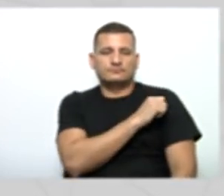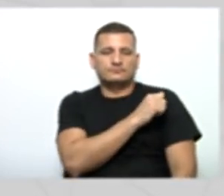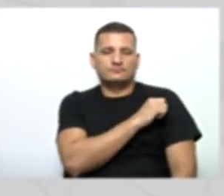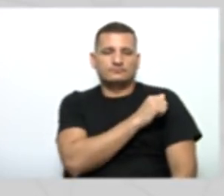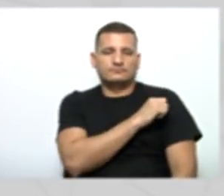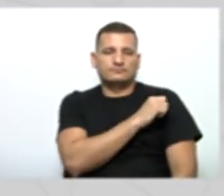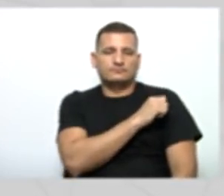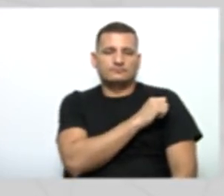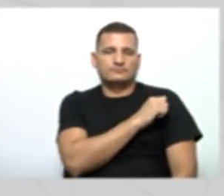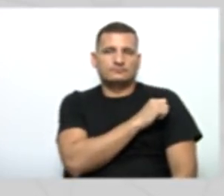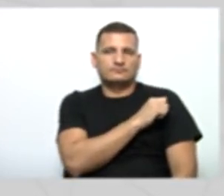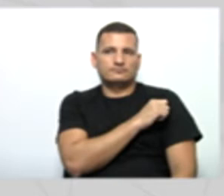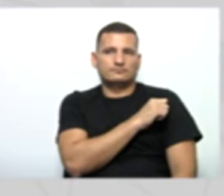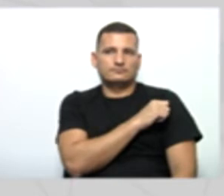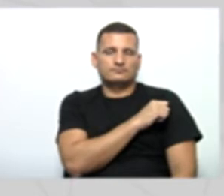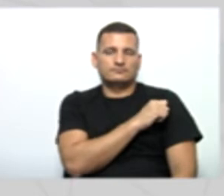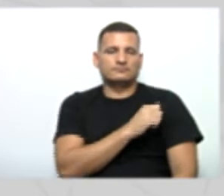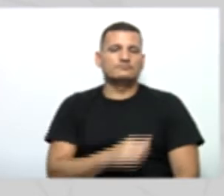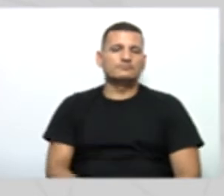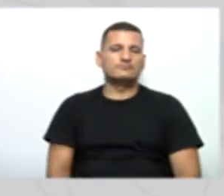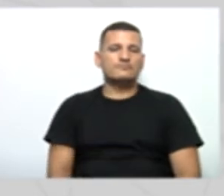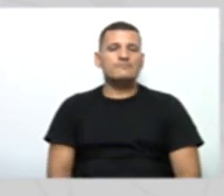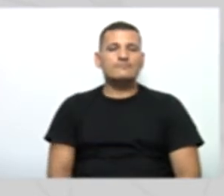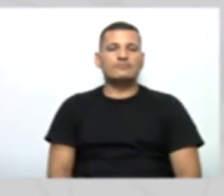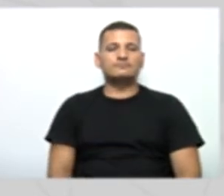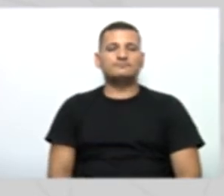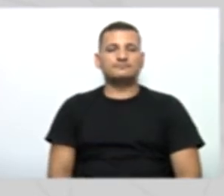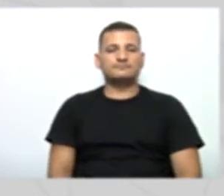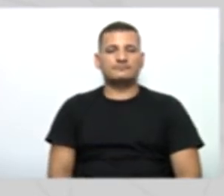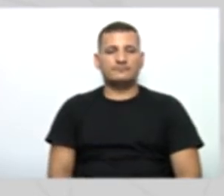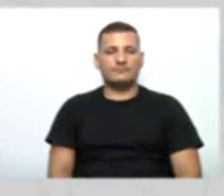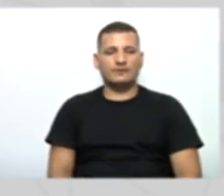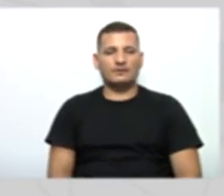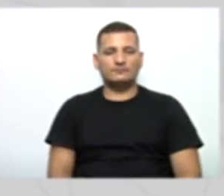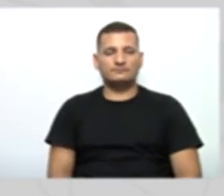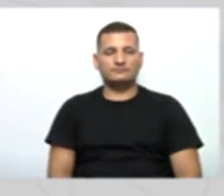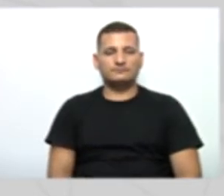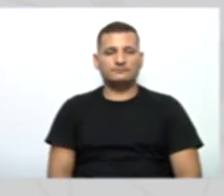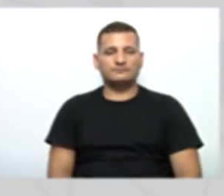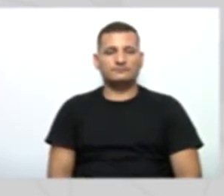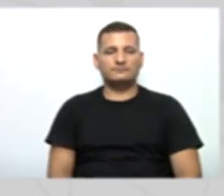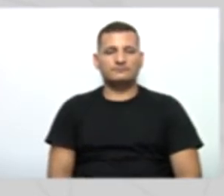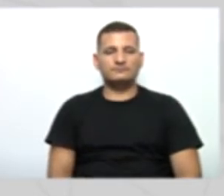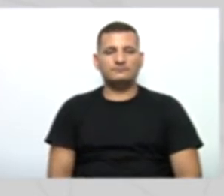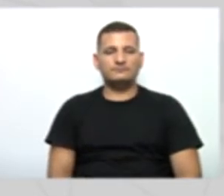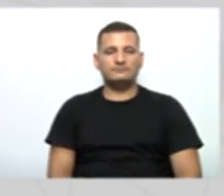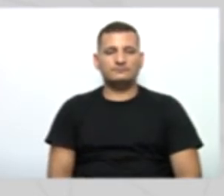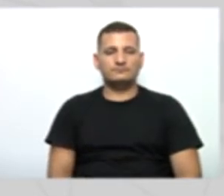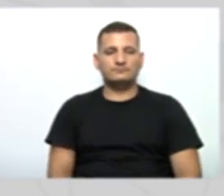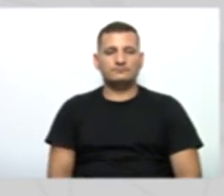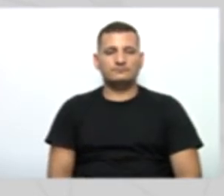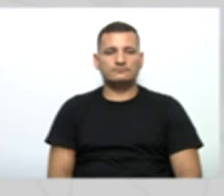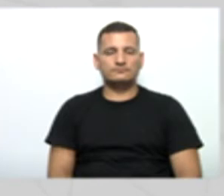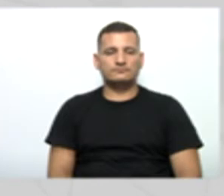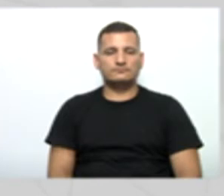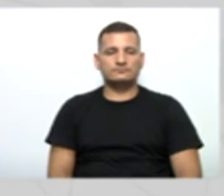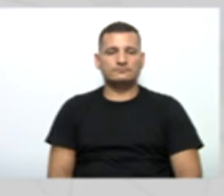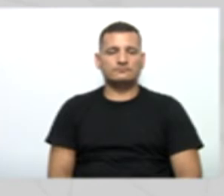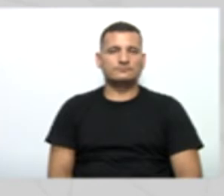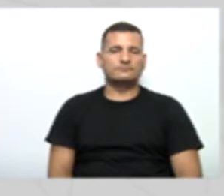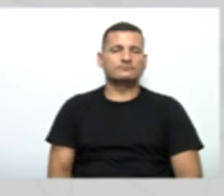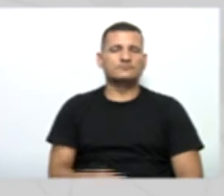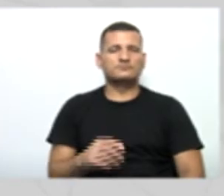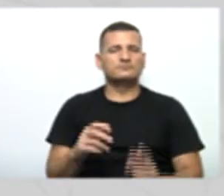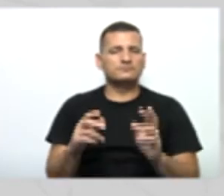ele é parecido com aquela classe que eu mostrei para vocês, empregado. Ele é bem